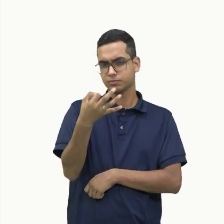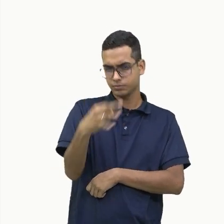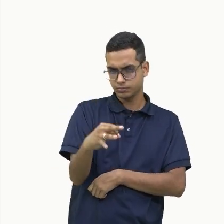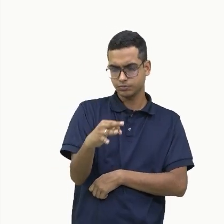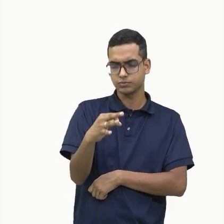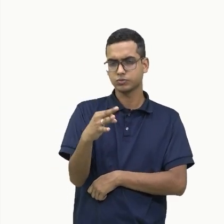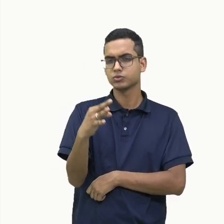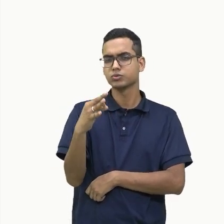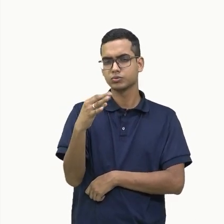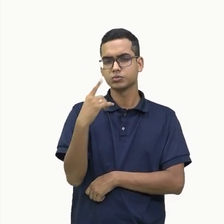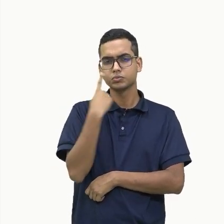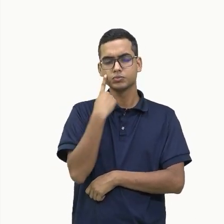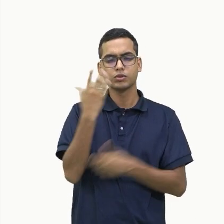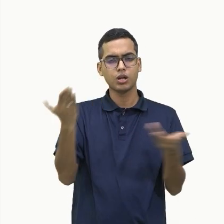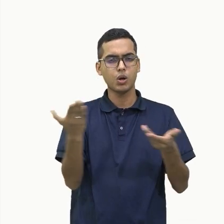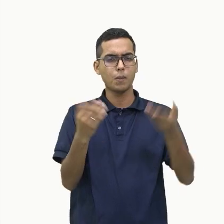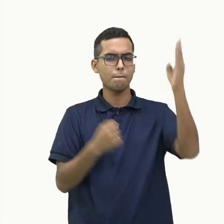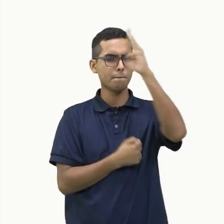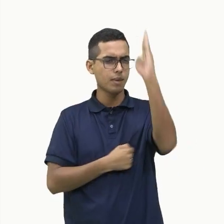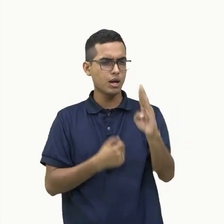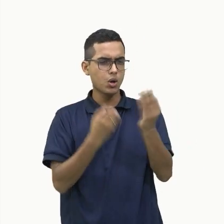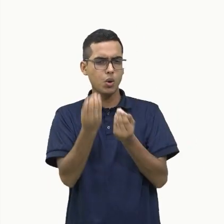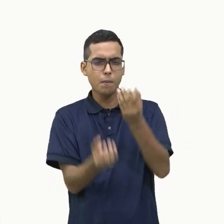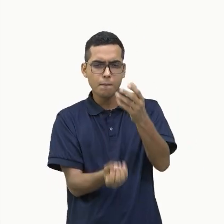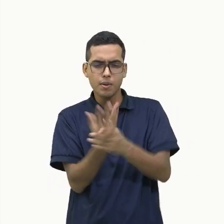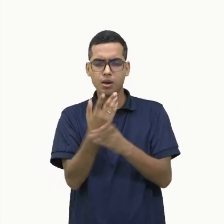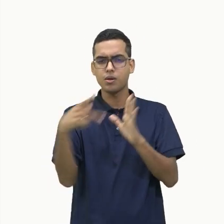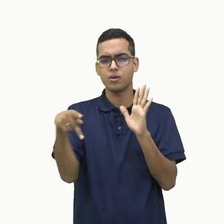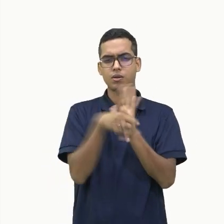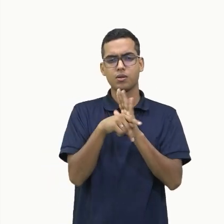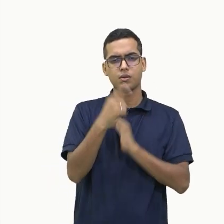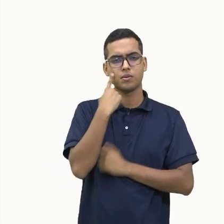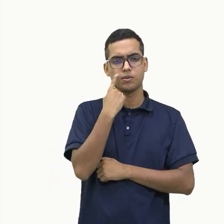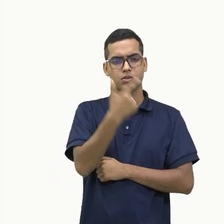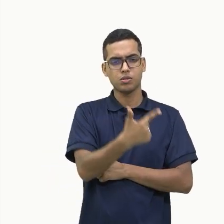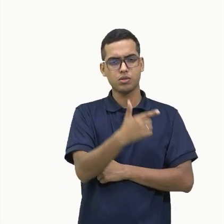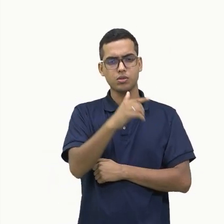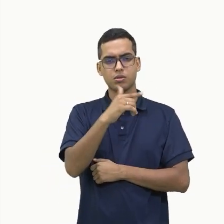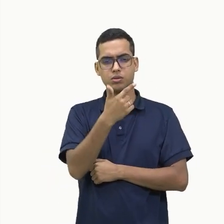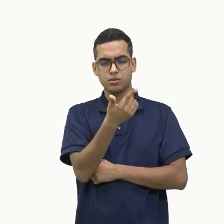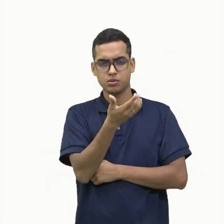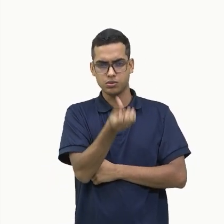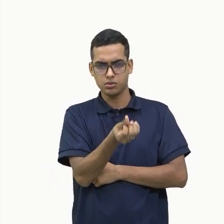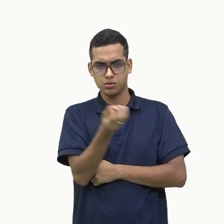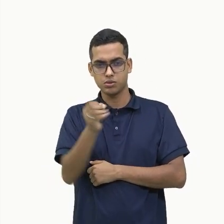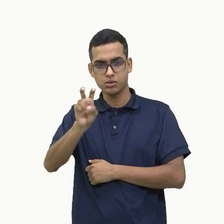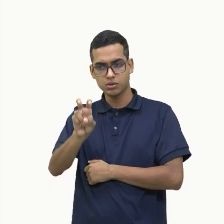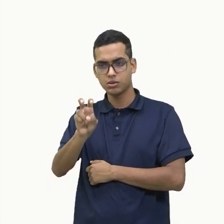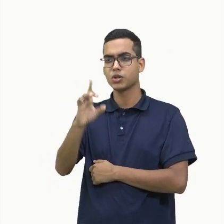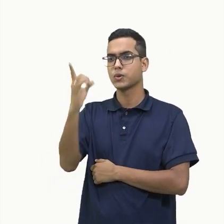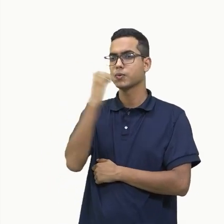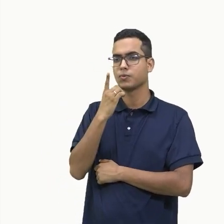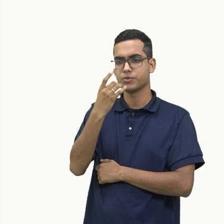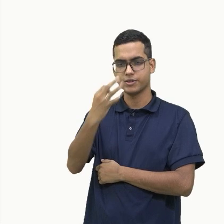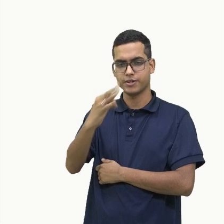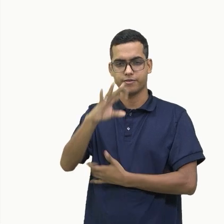o Brasil, a produção, né, vai ser de 2.605 barris por dia,